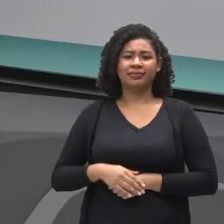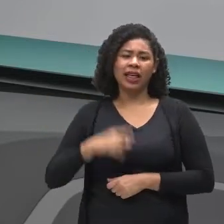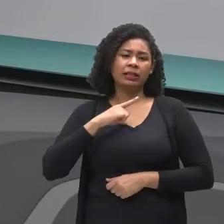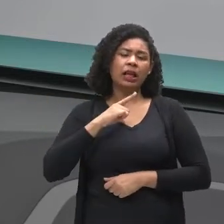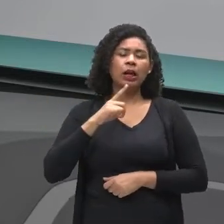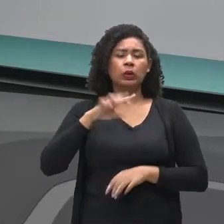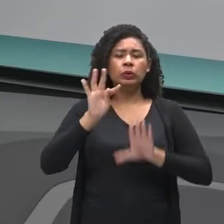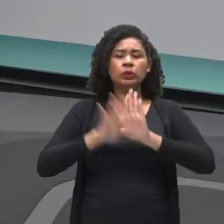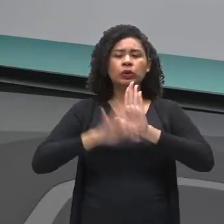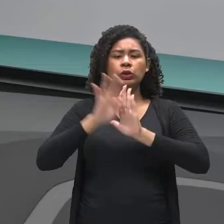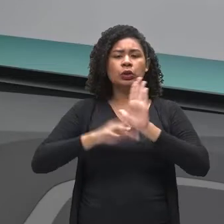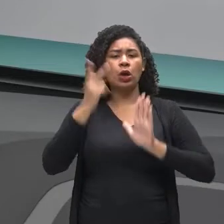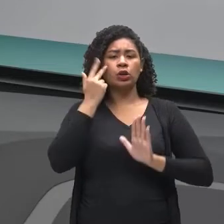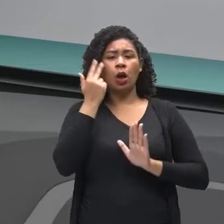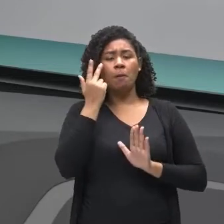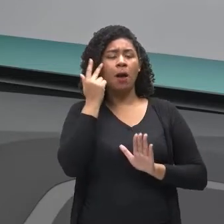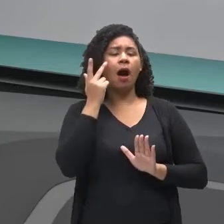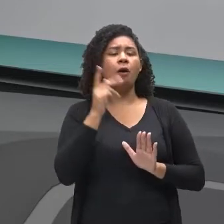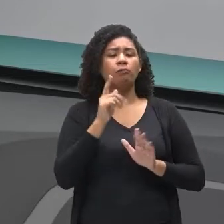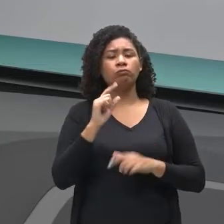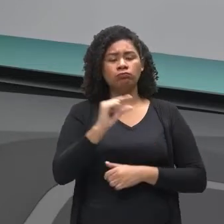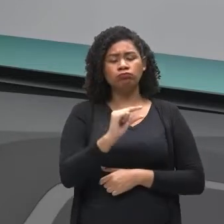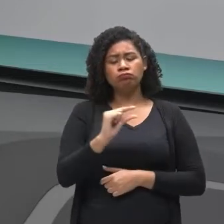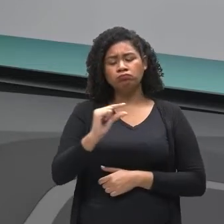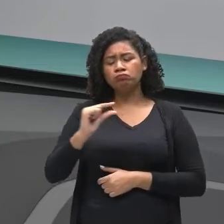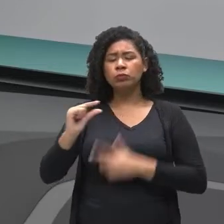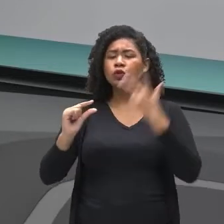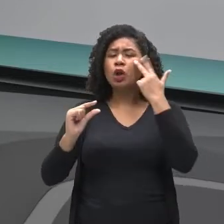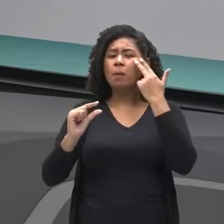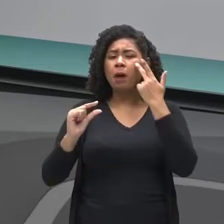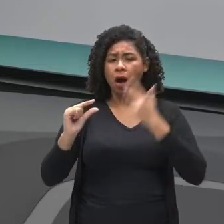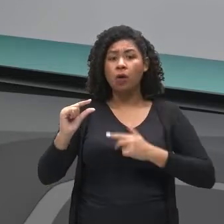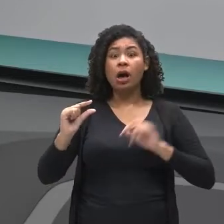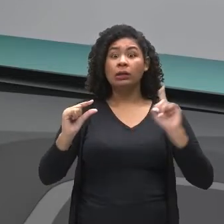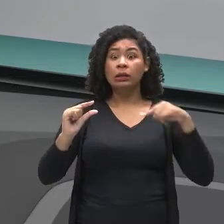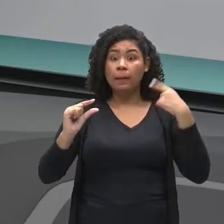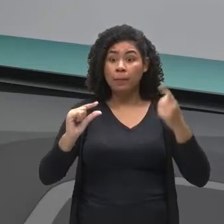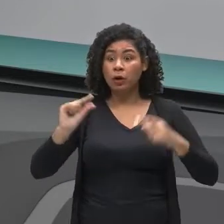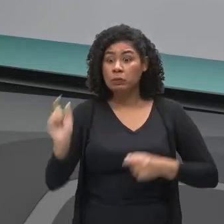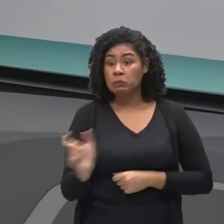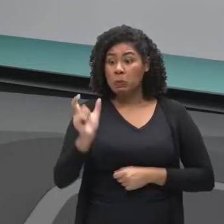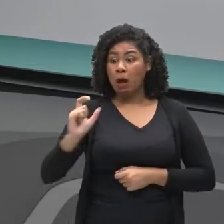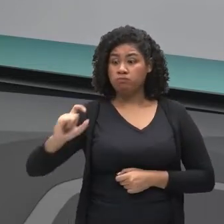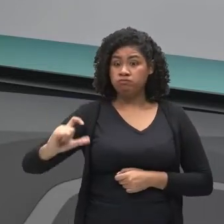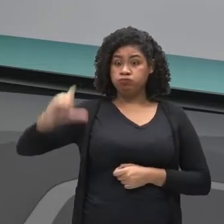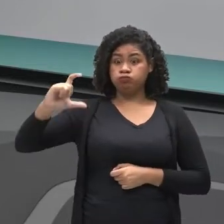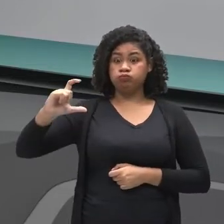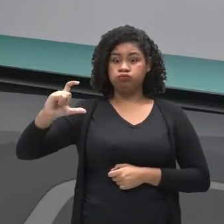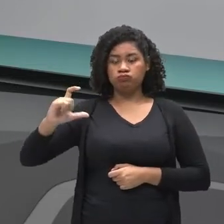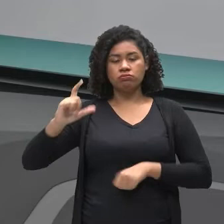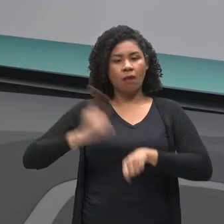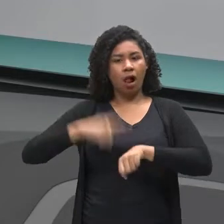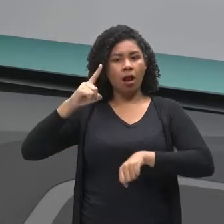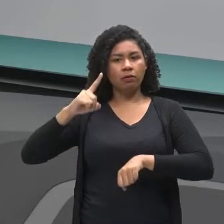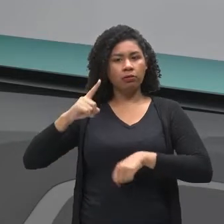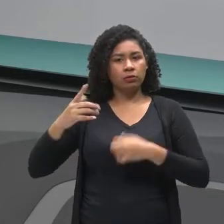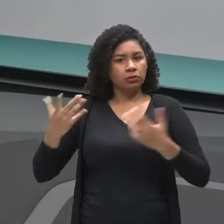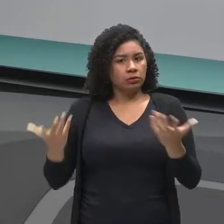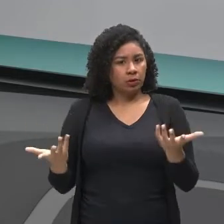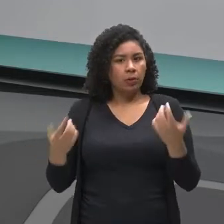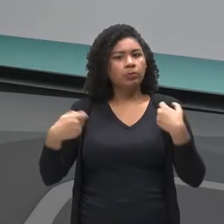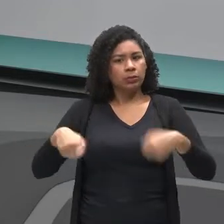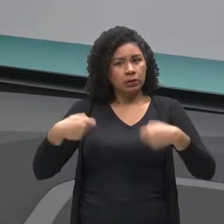maiúsculas e minúsculas e de repente é uma palavra toda em letra maiúscula. Isso é caixa alta. Preste bem atenção. Então,